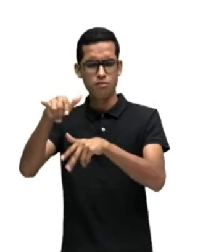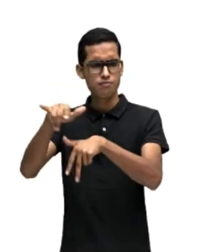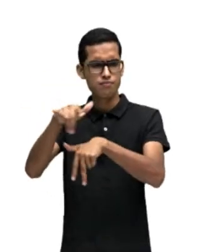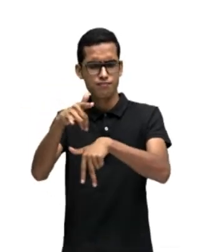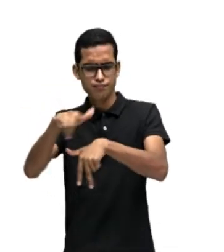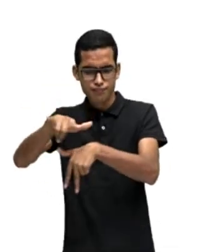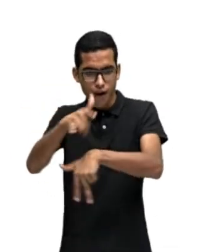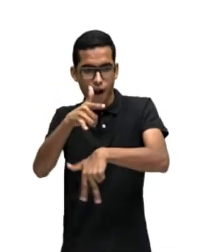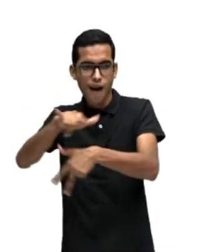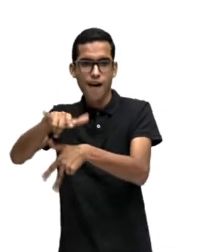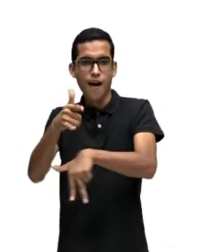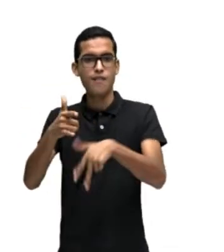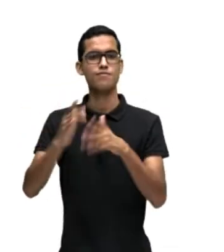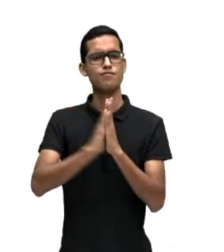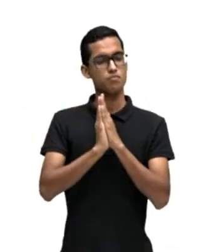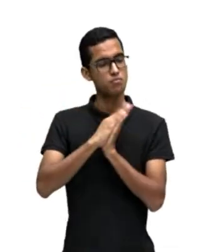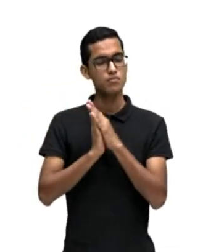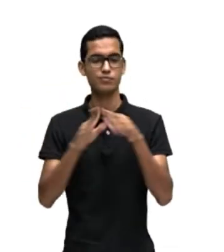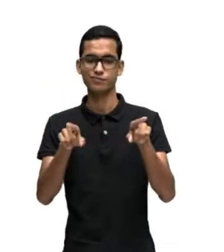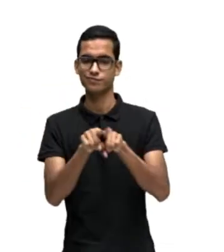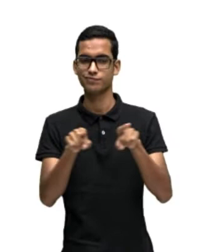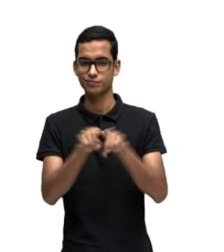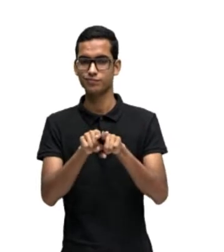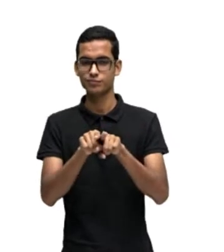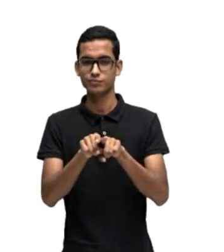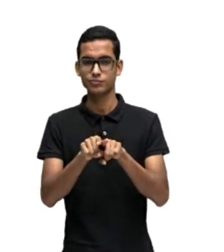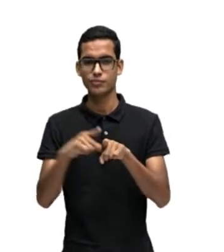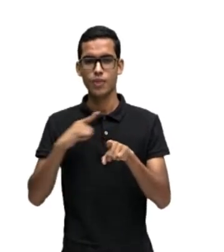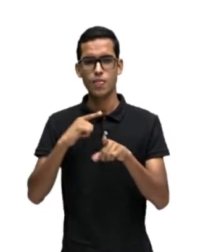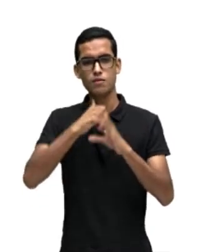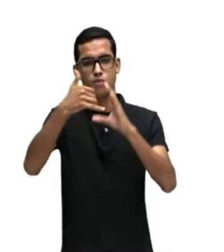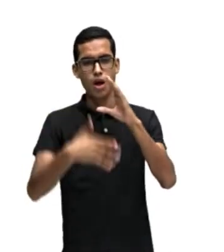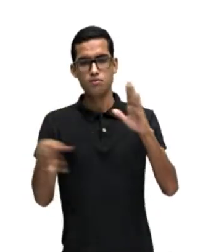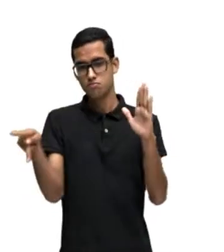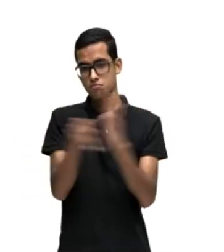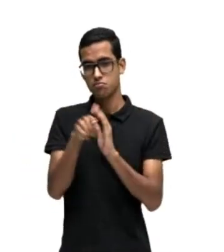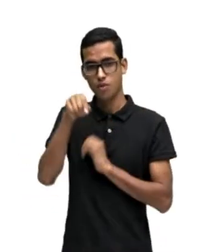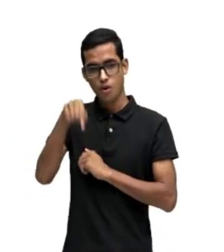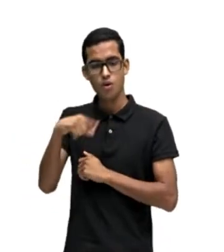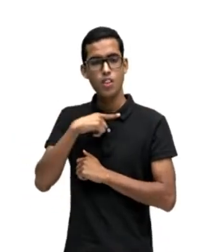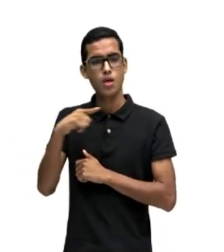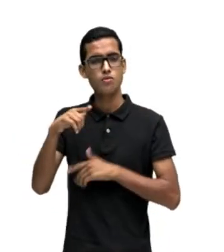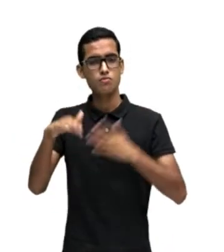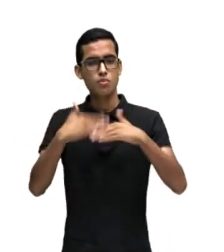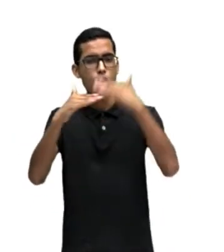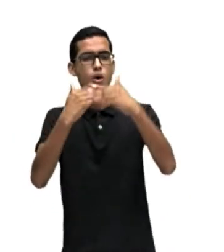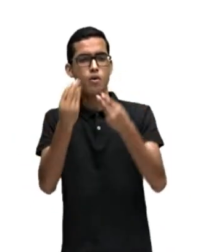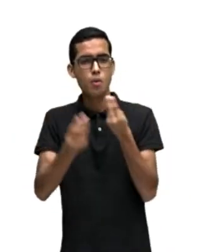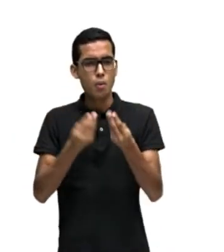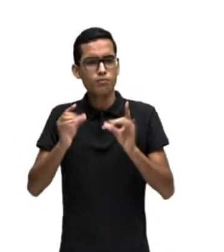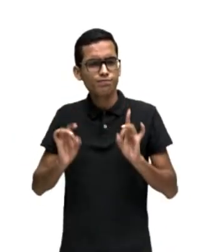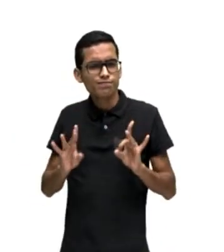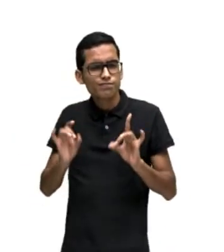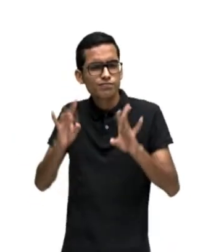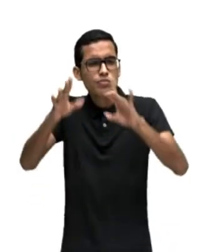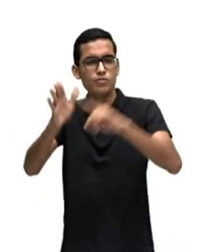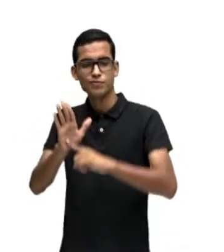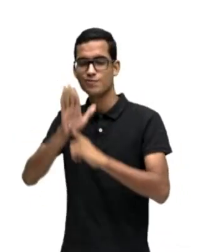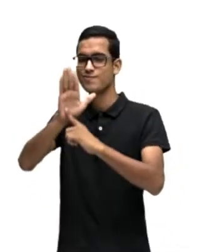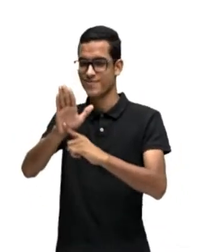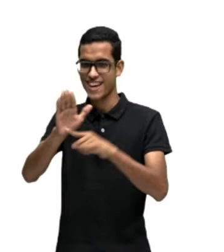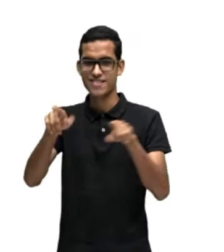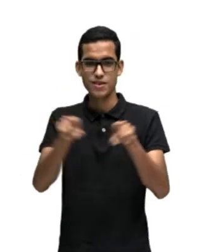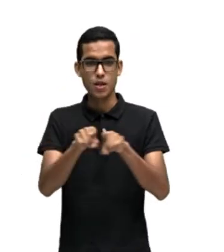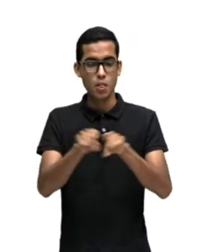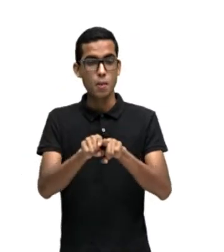aqueles onde o palco, cortina e cenário e demais caracteres próprios são construídos especialmente para apresentação. O